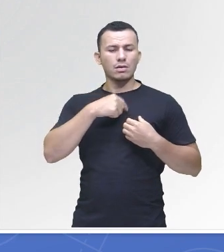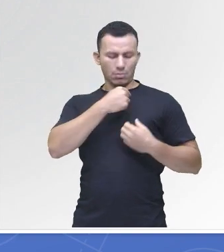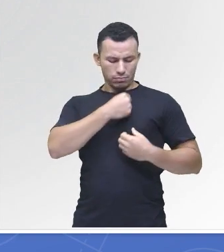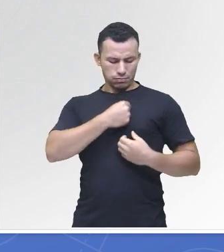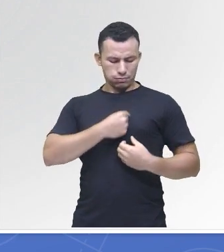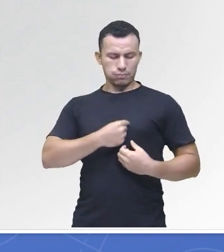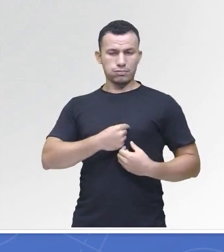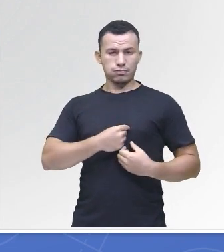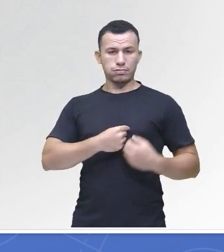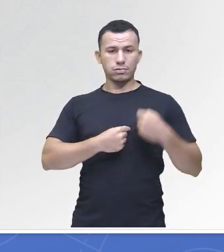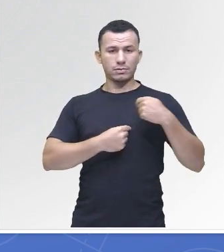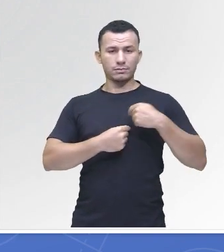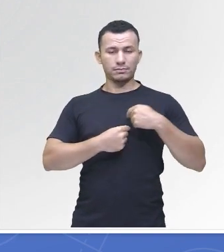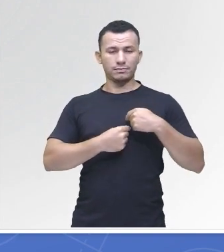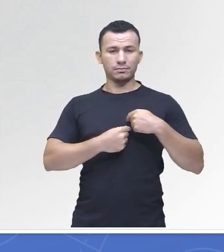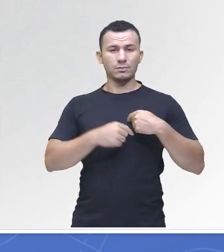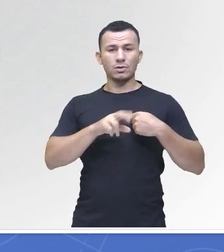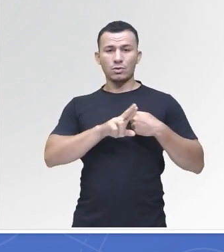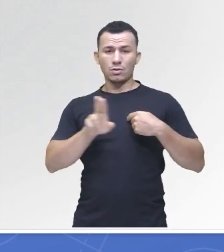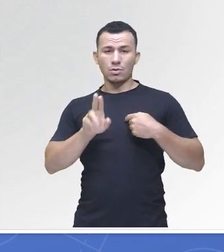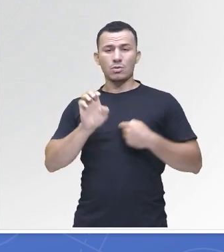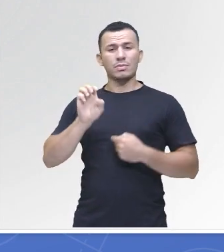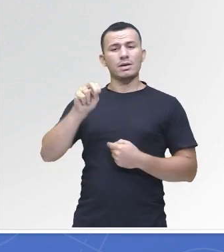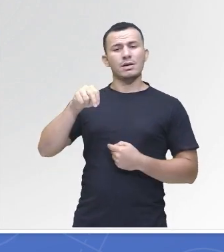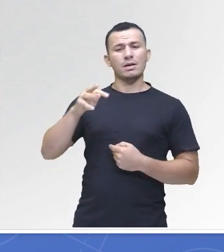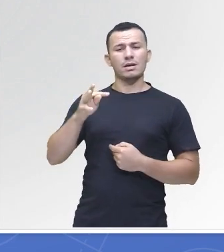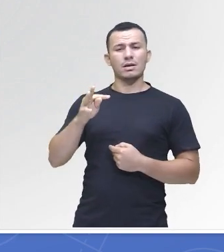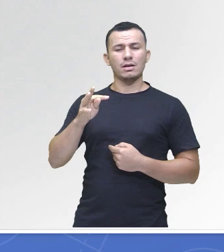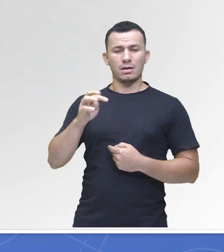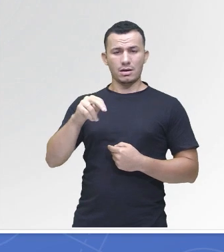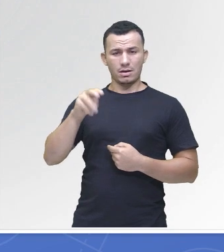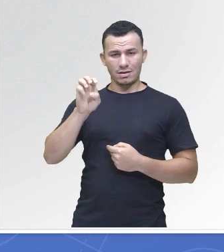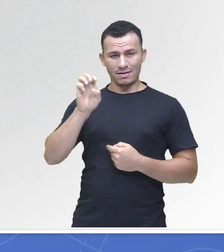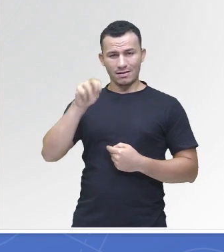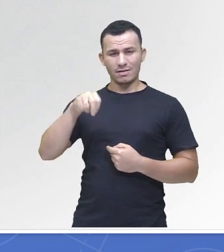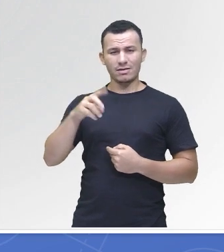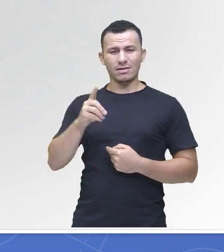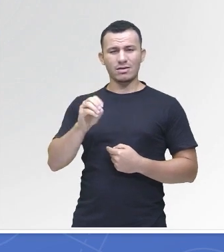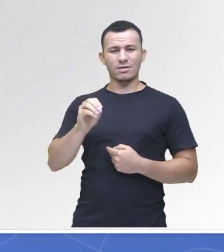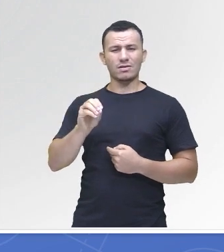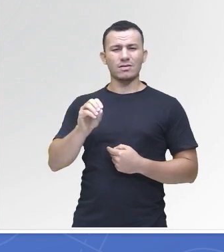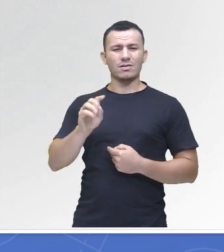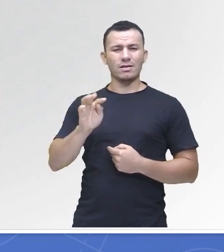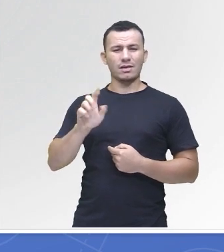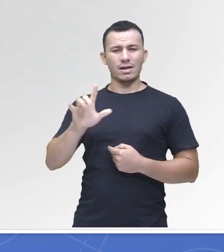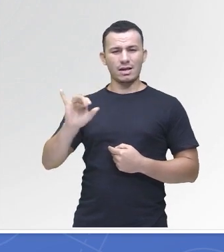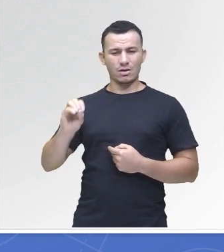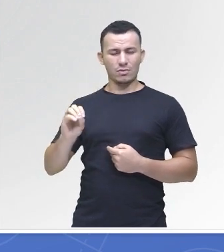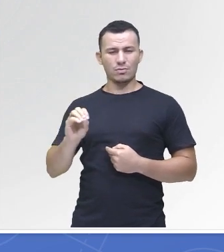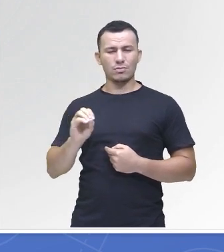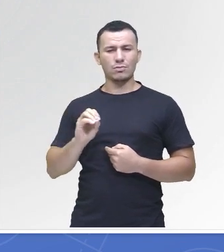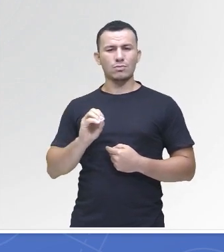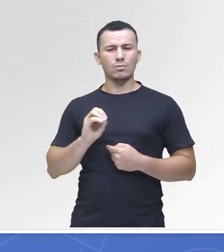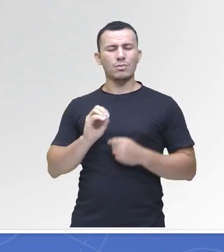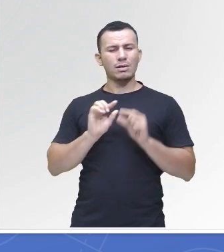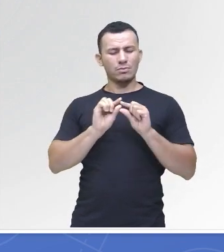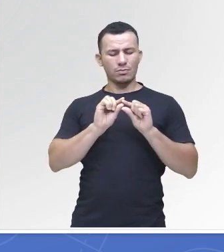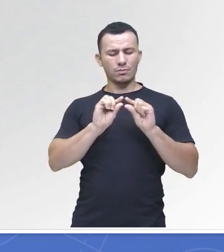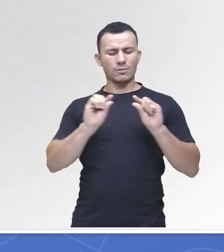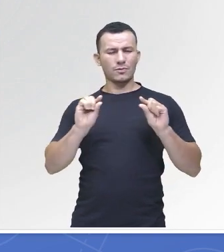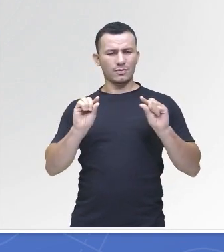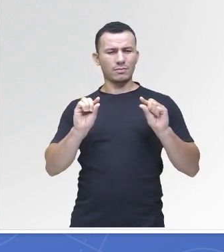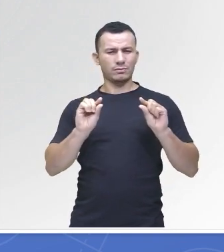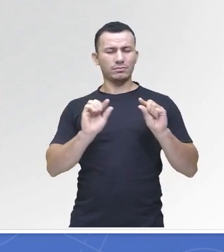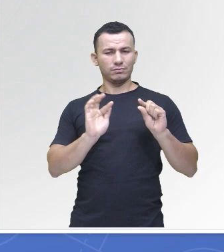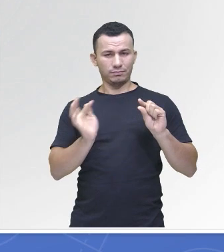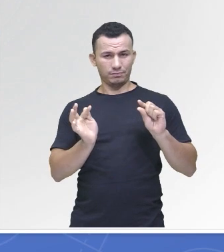epitelial chamado de endotélio, que fica aqui, ó, nessa região mais fininha da nossa artéria. E ela tem